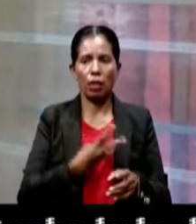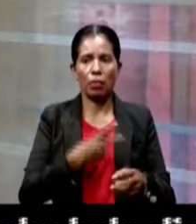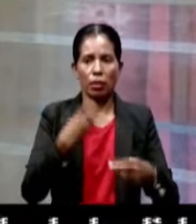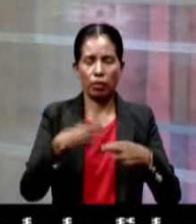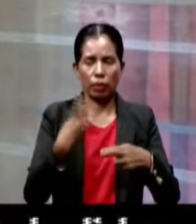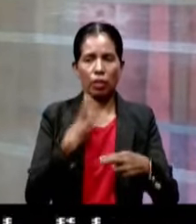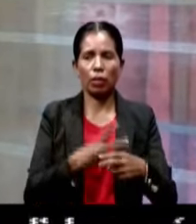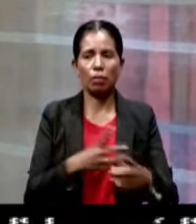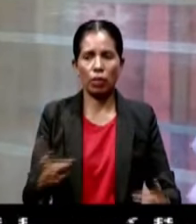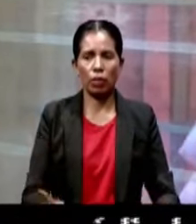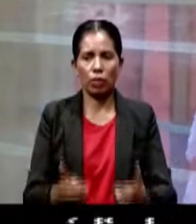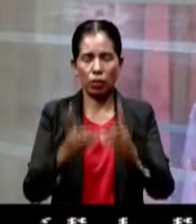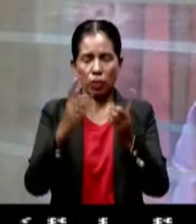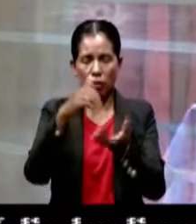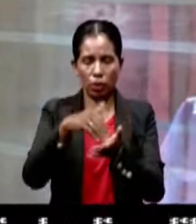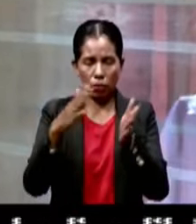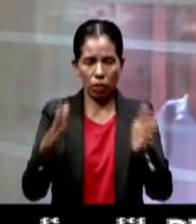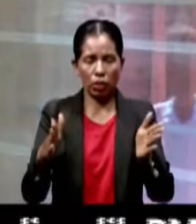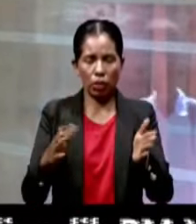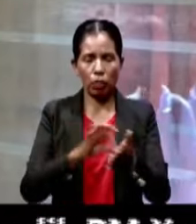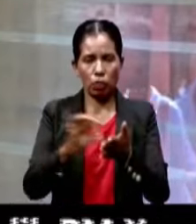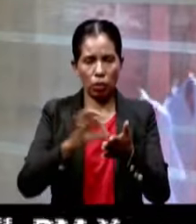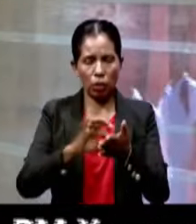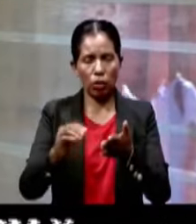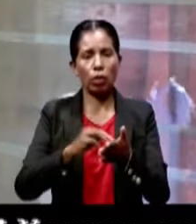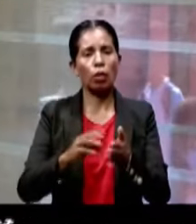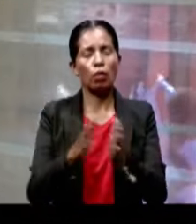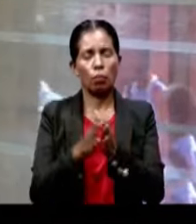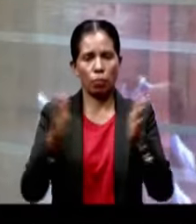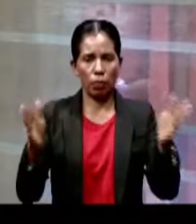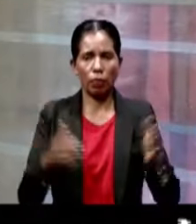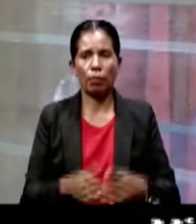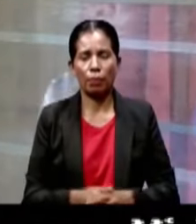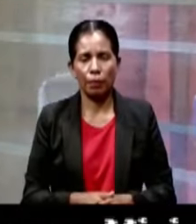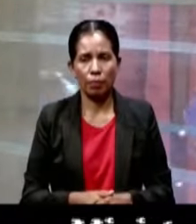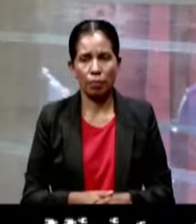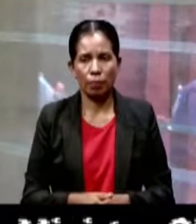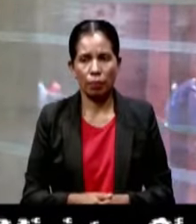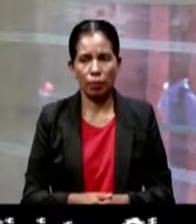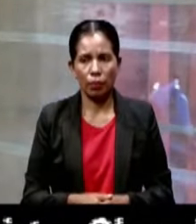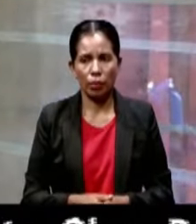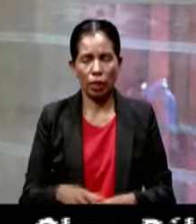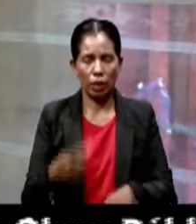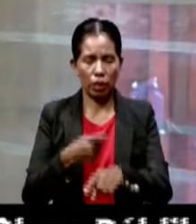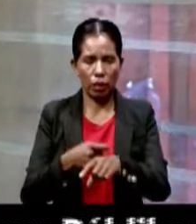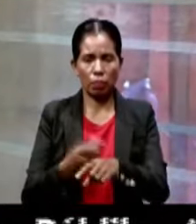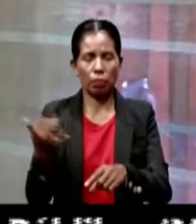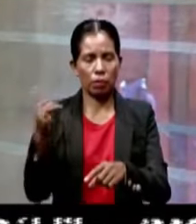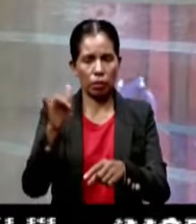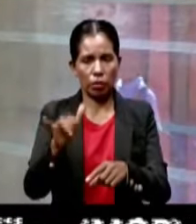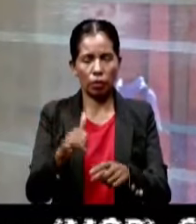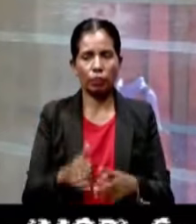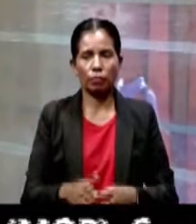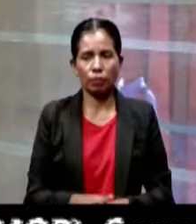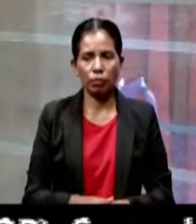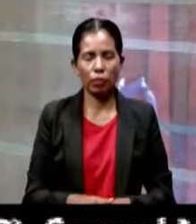nebe a minha soro, ne, kata que estudante ho quantidade bot. Estudante ho quantidade bot. E tempo serne be